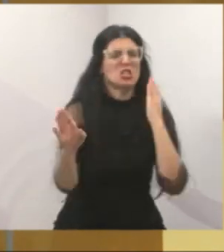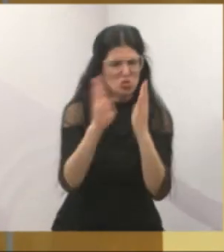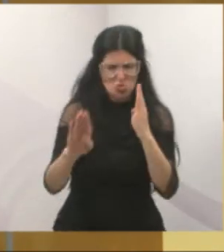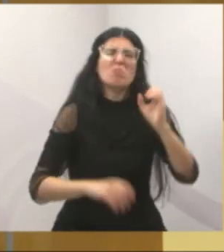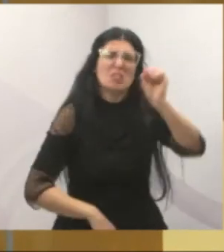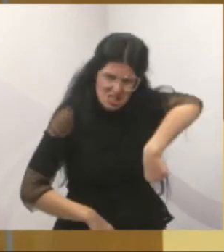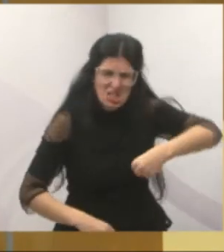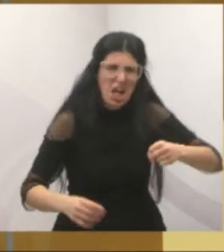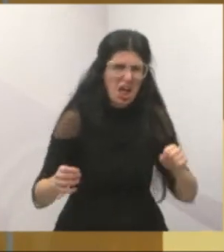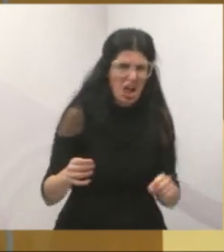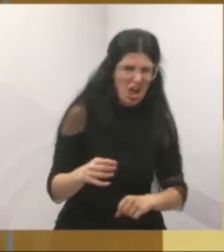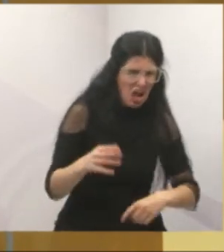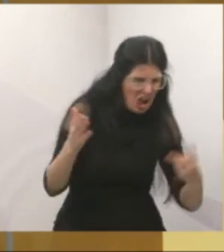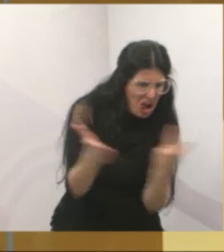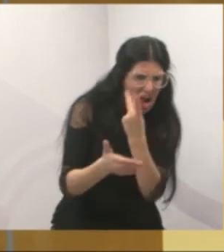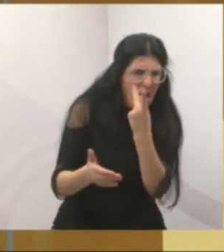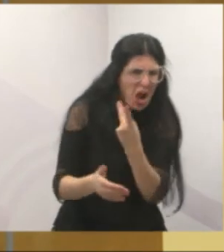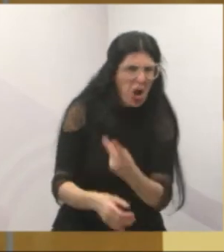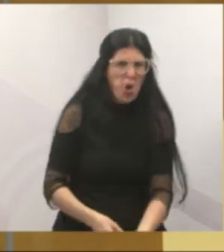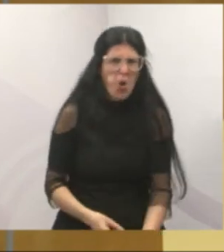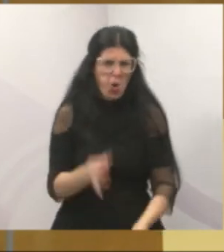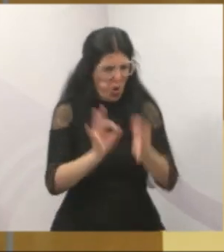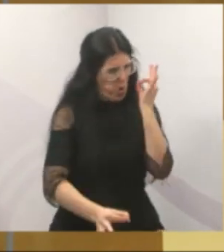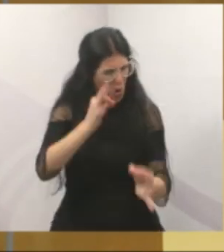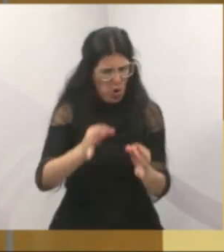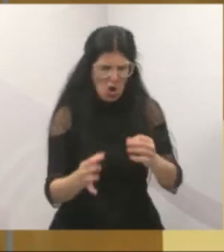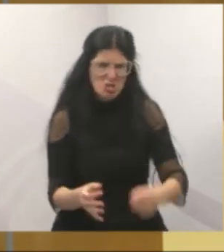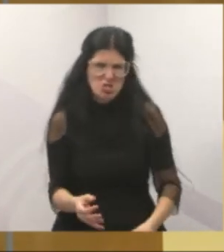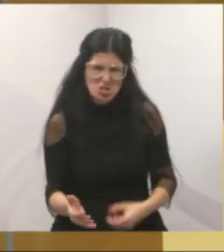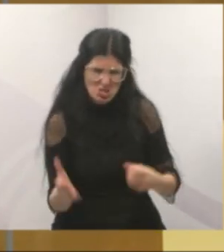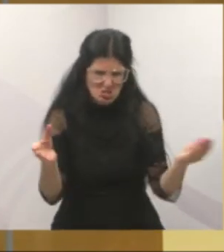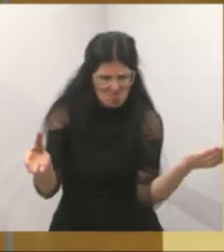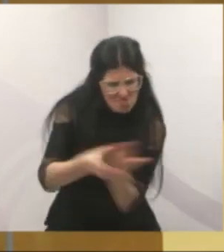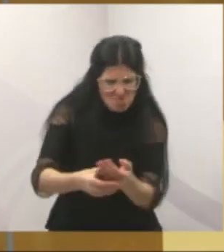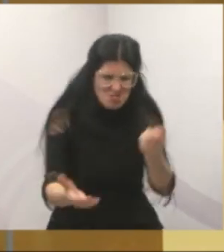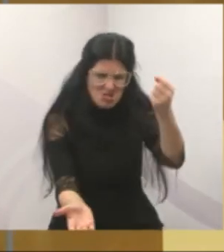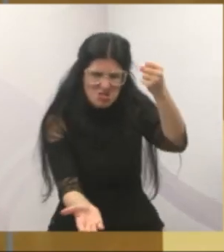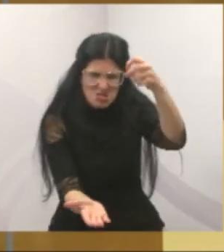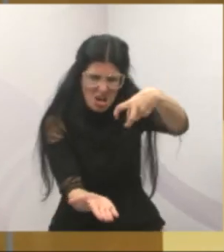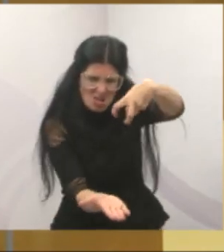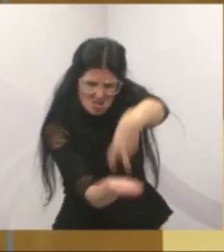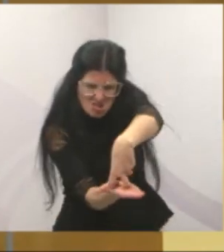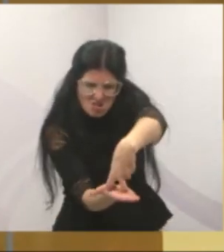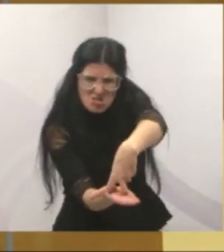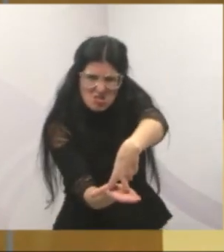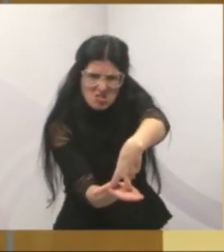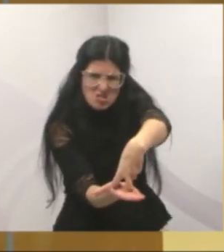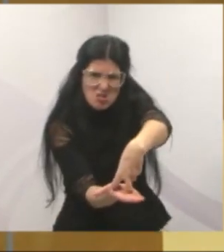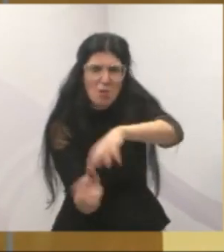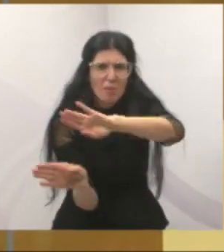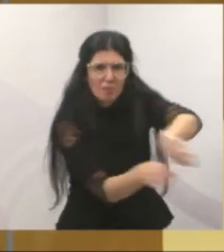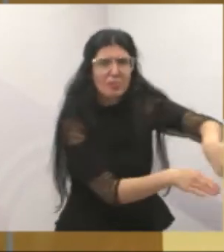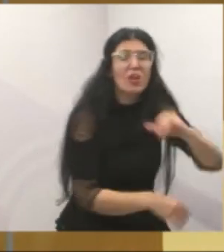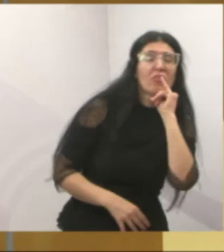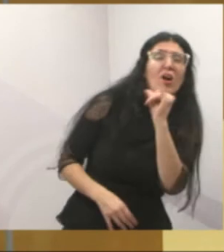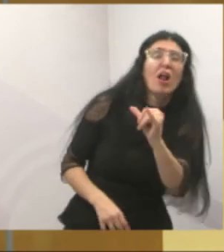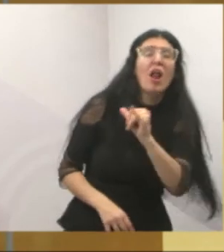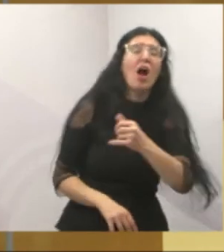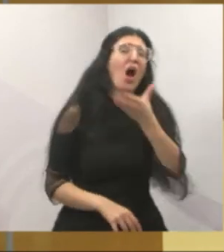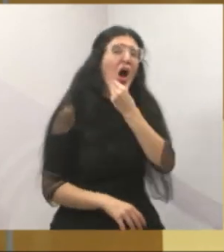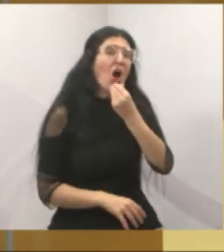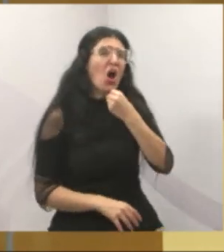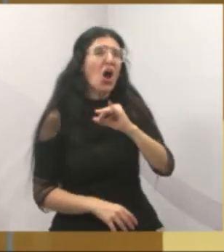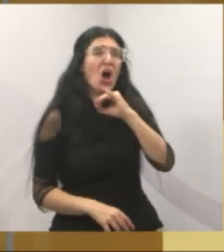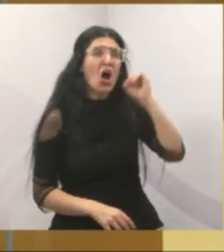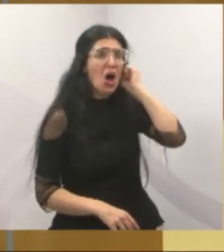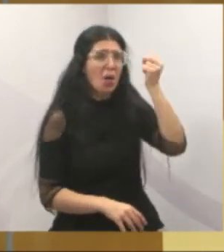gente passar as questões a limpo. Esse é o meu posicionamento. E dizer para o senhor, senhor prefeito, que não se preocupe. Desse mandato aqui o